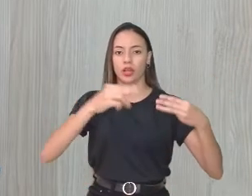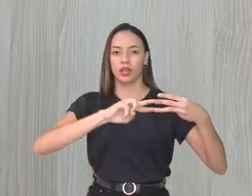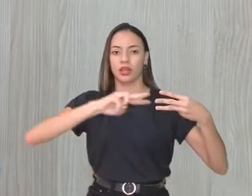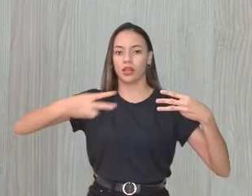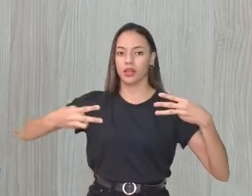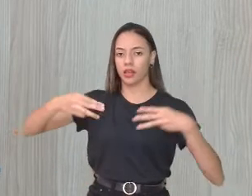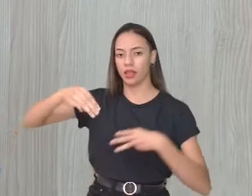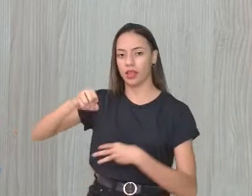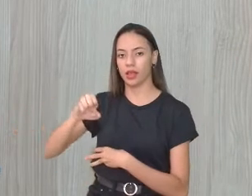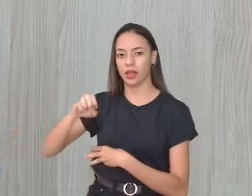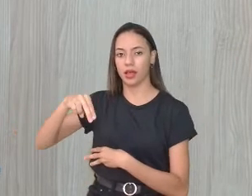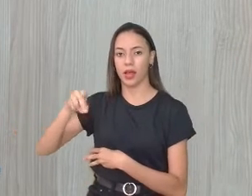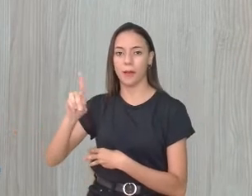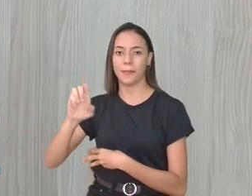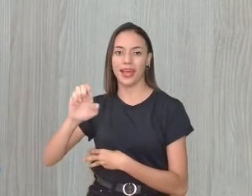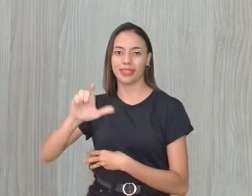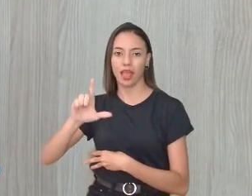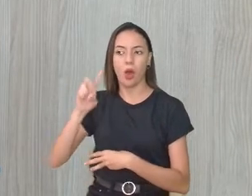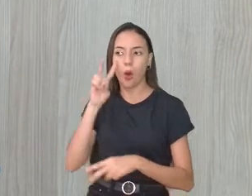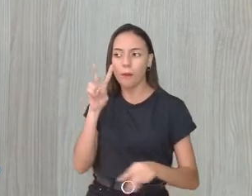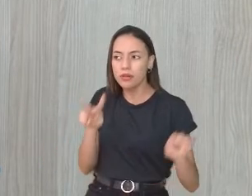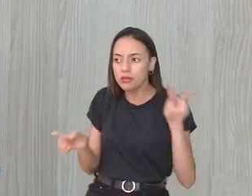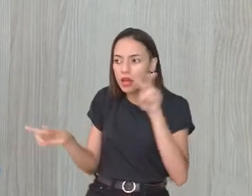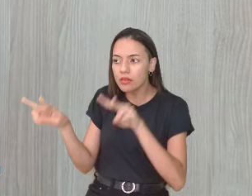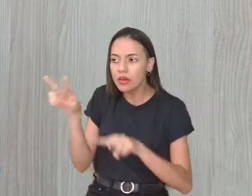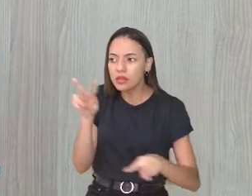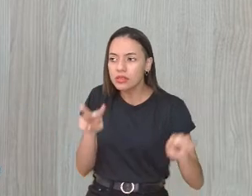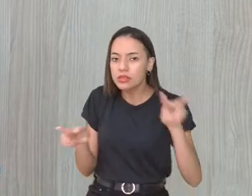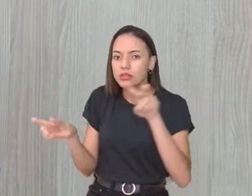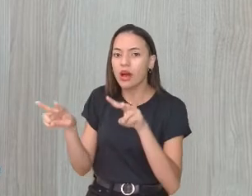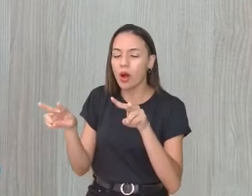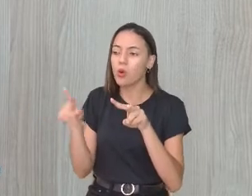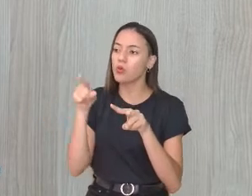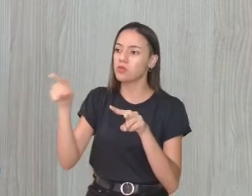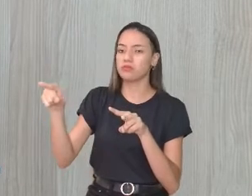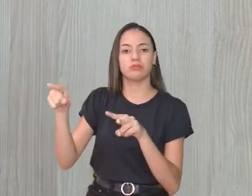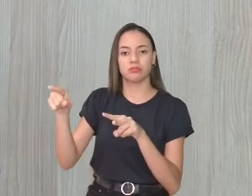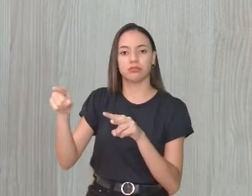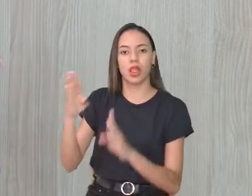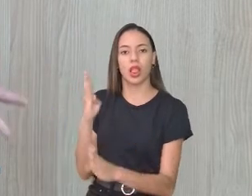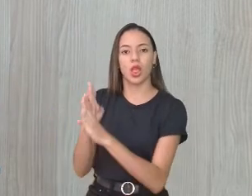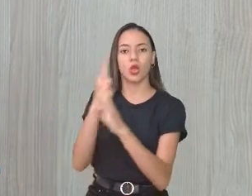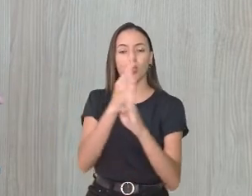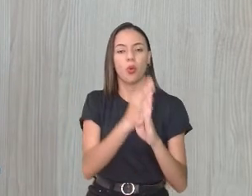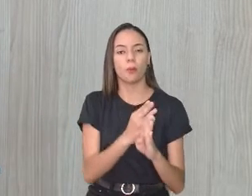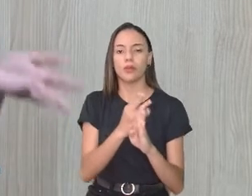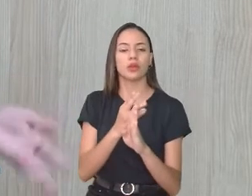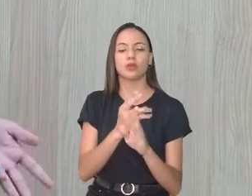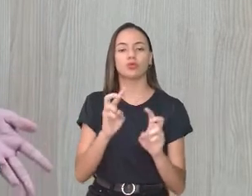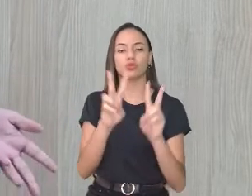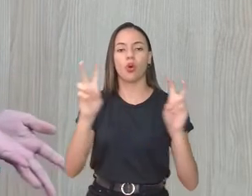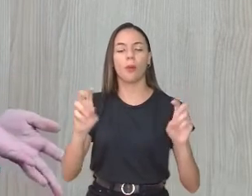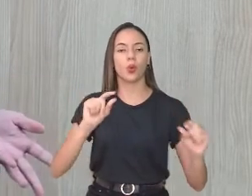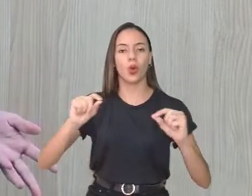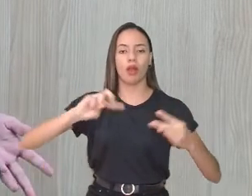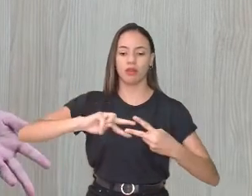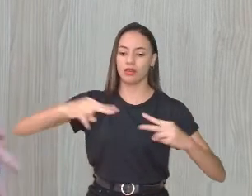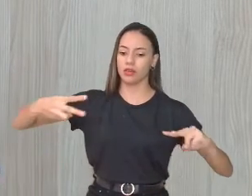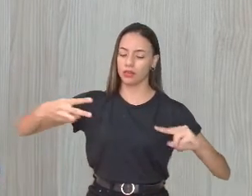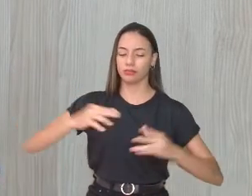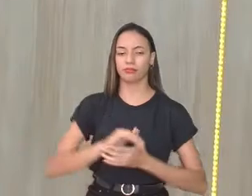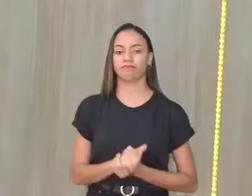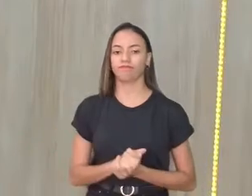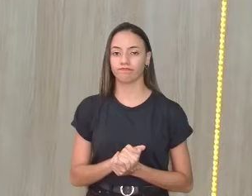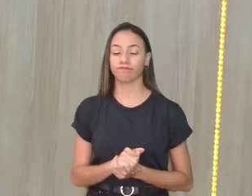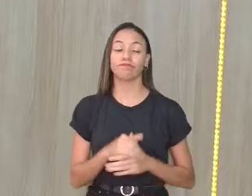a partir de uma observação, né, muito perspicaz, Com que ele tenha certeza. feito para descobrir um pouco mais sobre a genética, afundar a genética. Mas, assim,